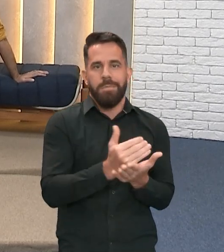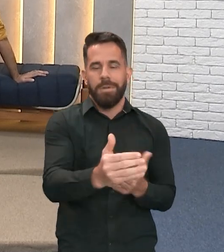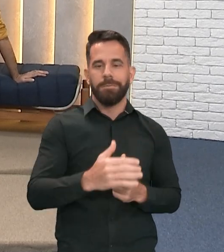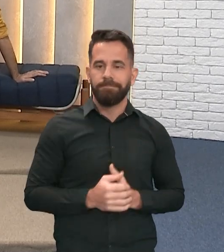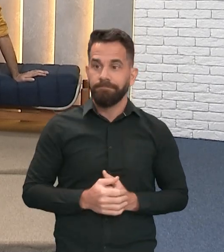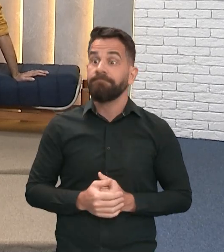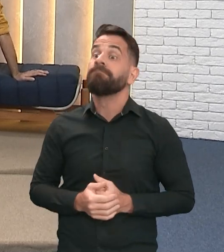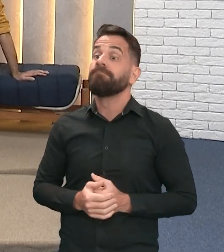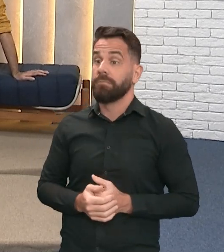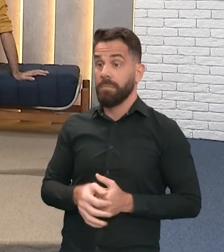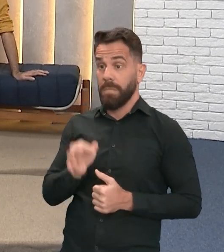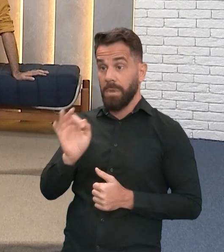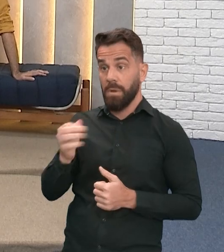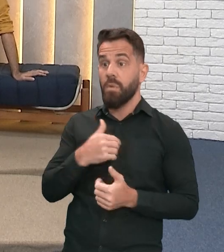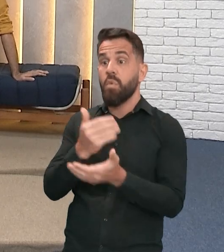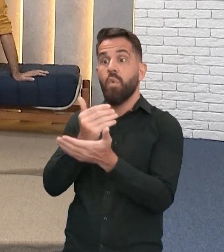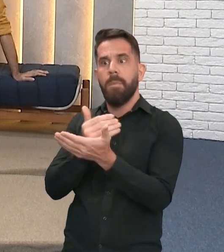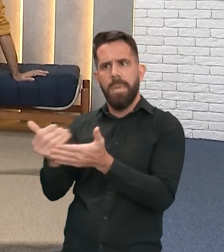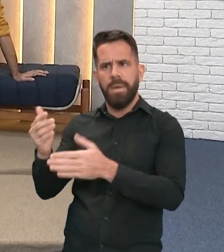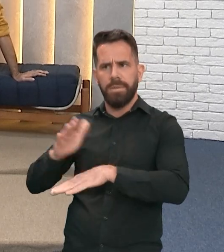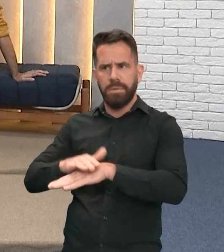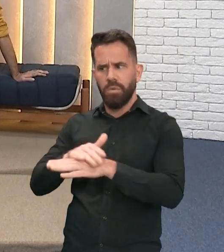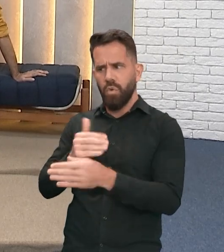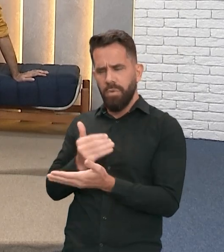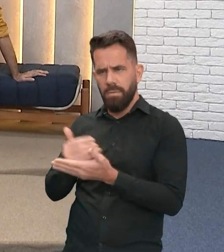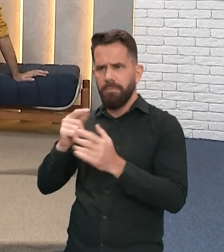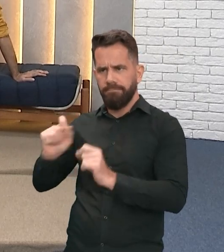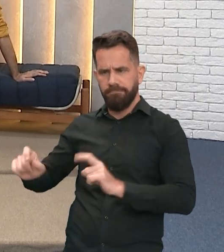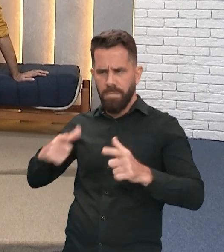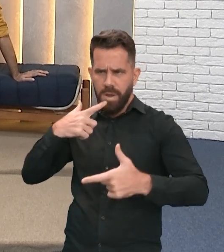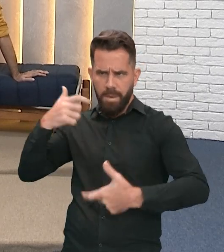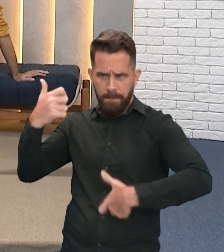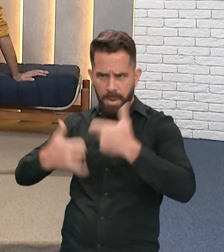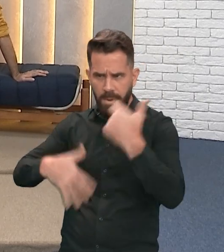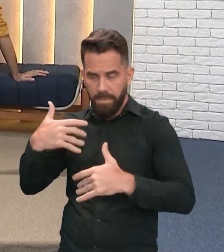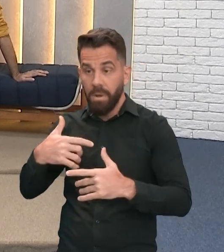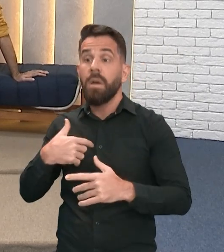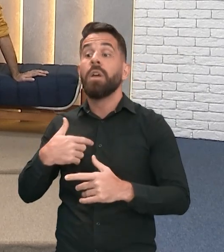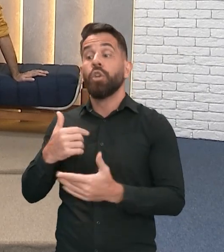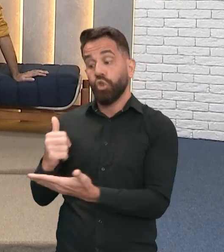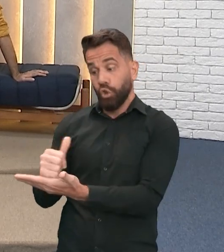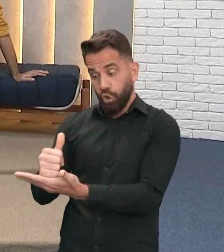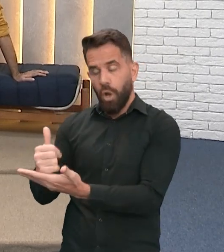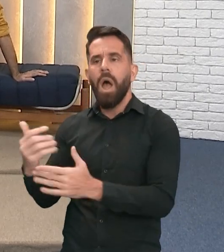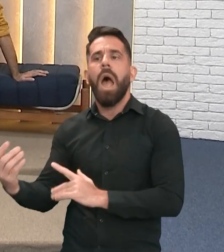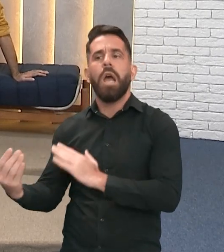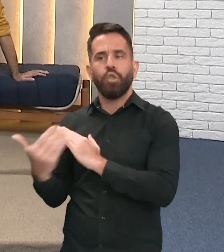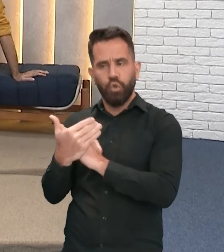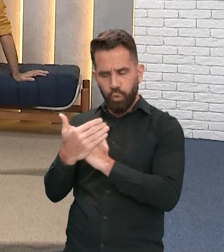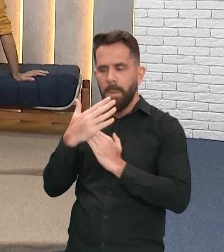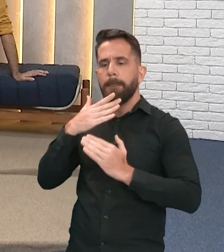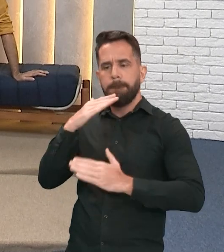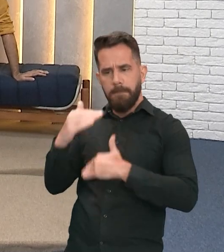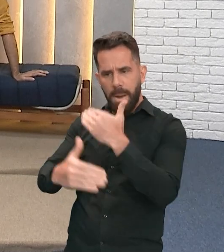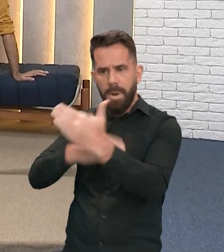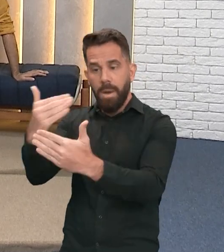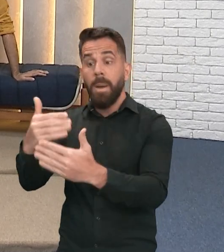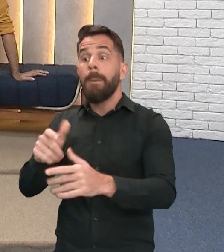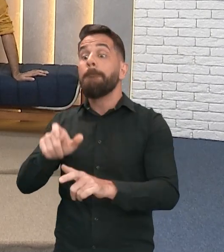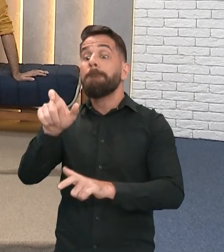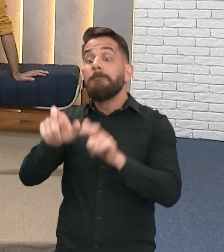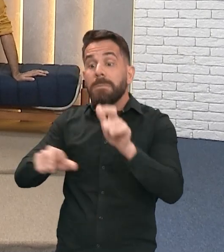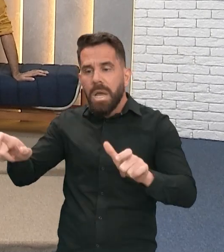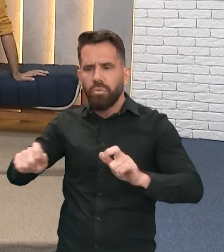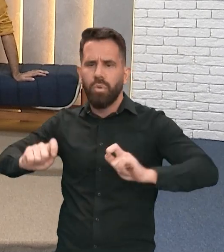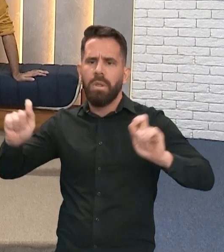estava dizendo no início do programa, né? Os jogos, eles são muito importantes para o desenvolvimento. Sim. Muitas pessoas, na verdade, escolhem a